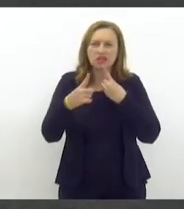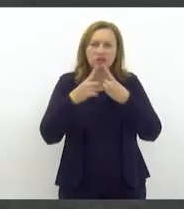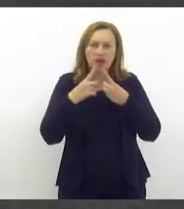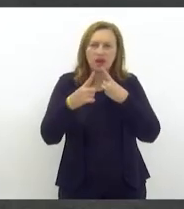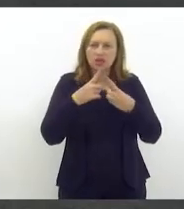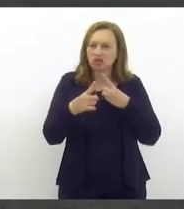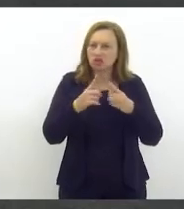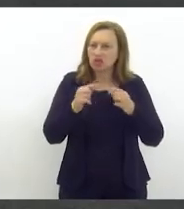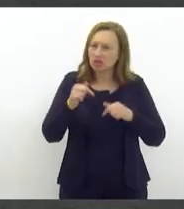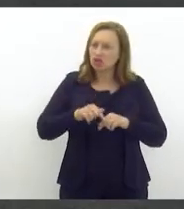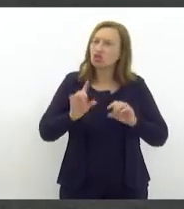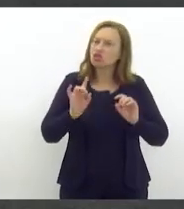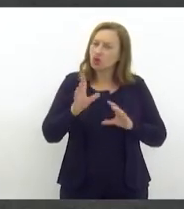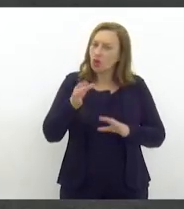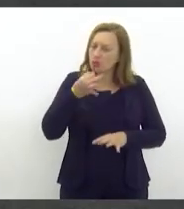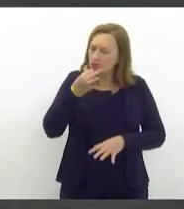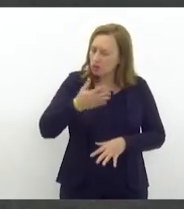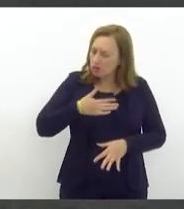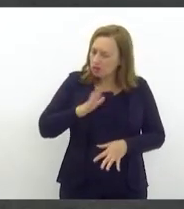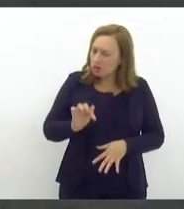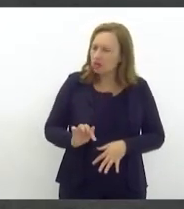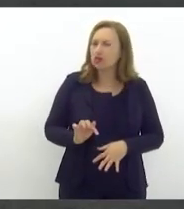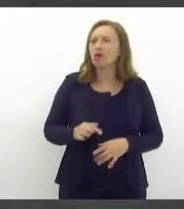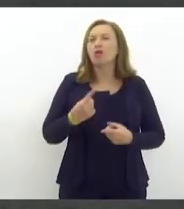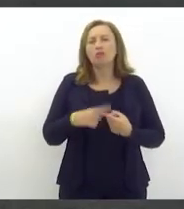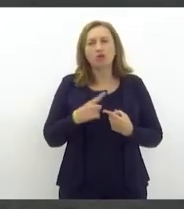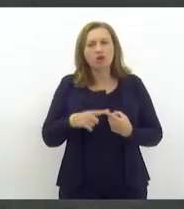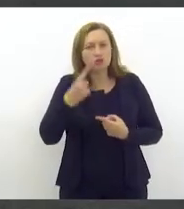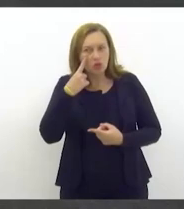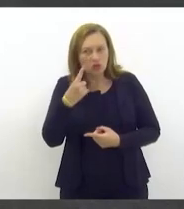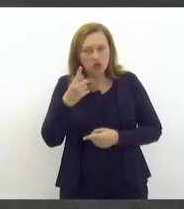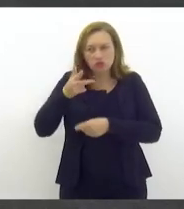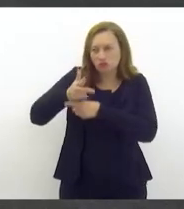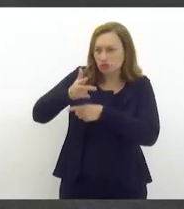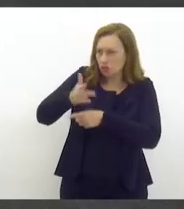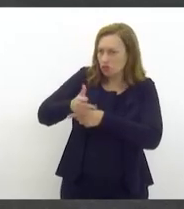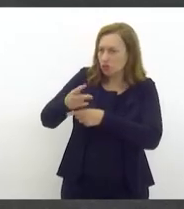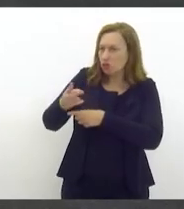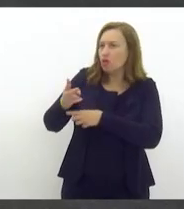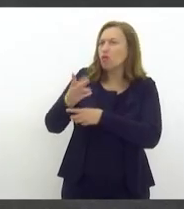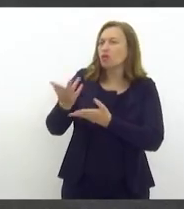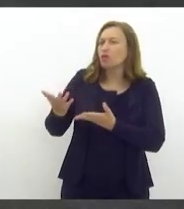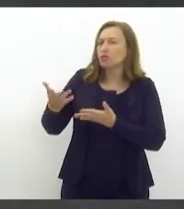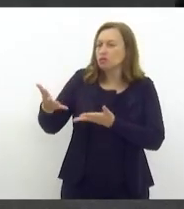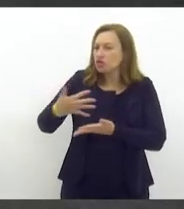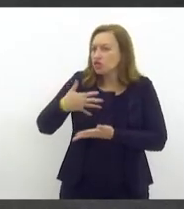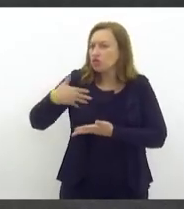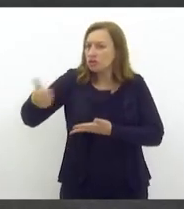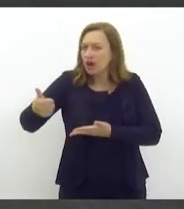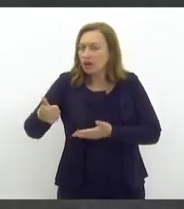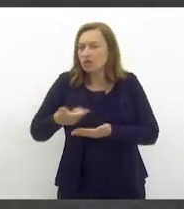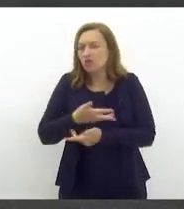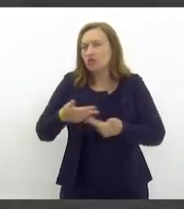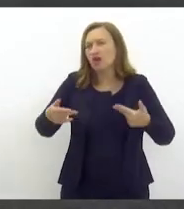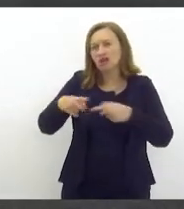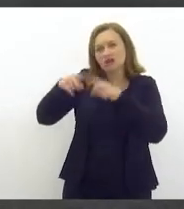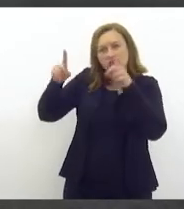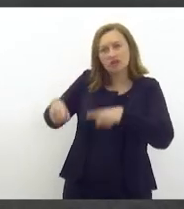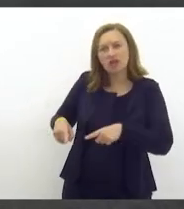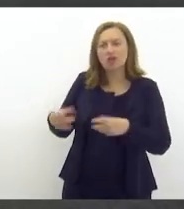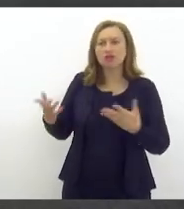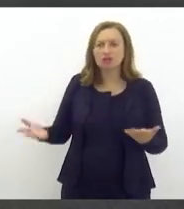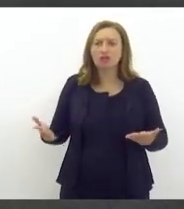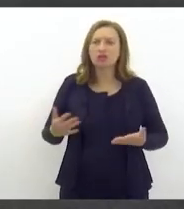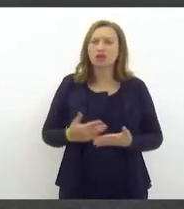polêmica, estou colocando aqui a minha opinião, porque eu tenho visto os vídeos, porque fui procurado por vários servidores, e dizer o